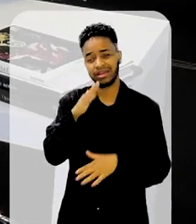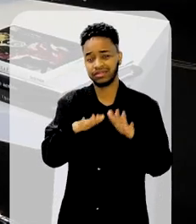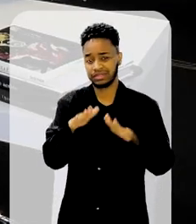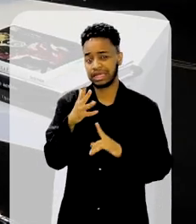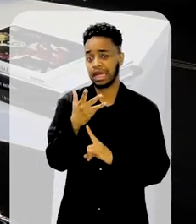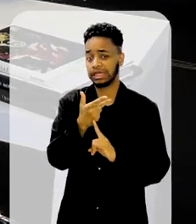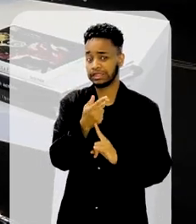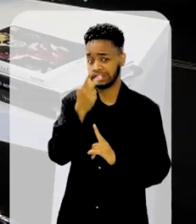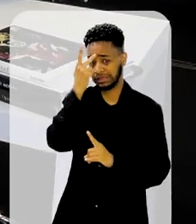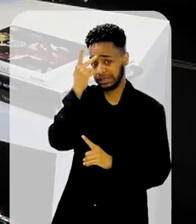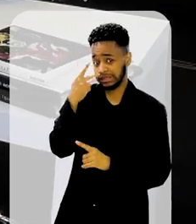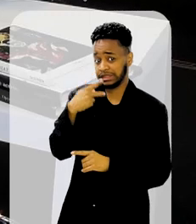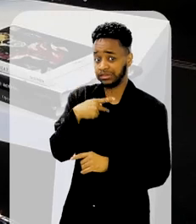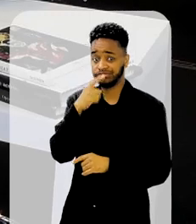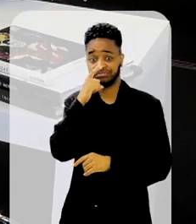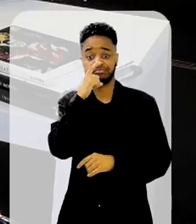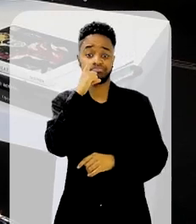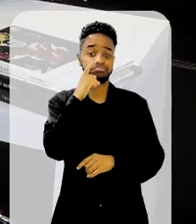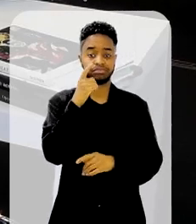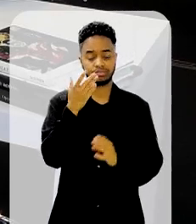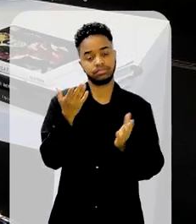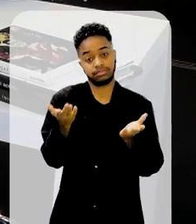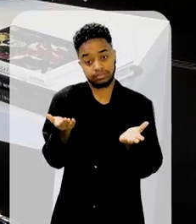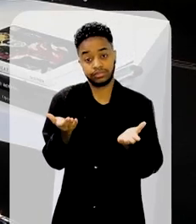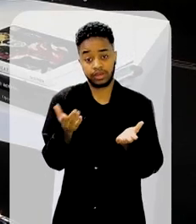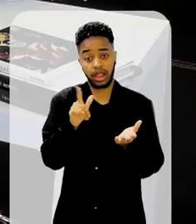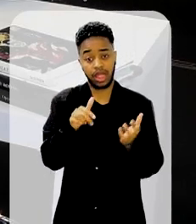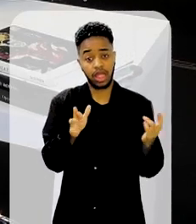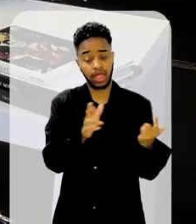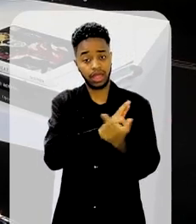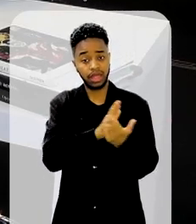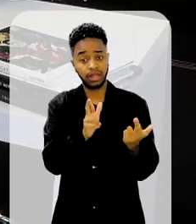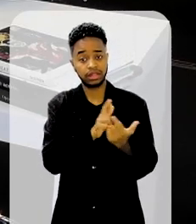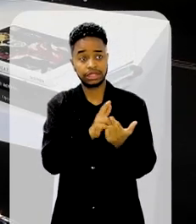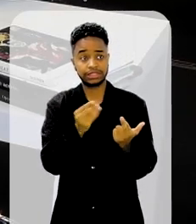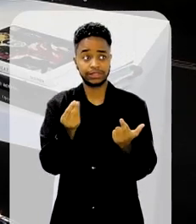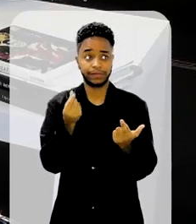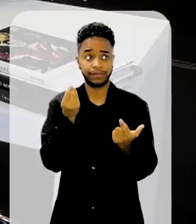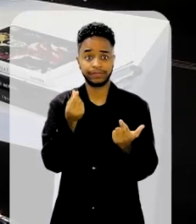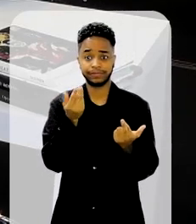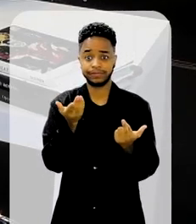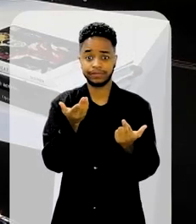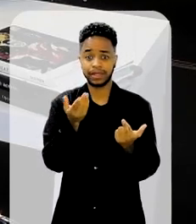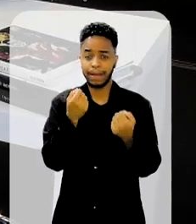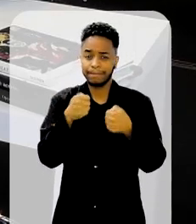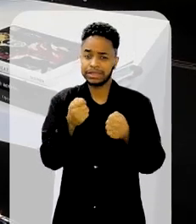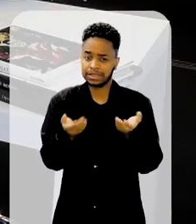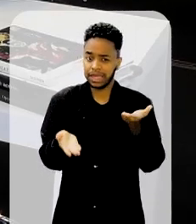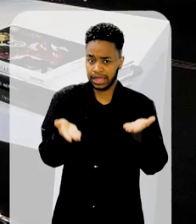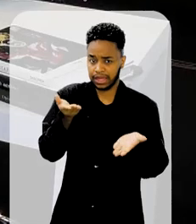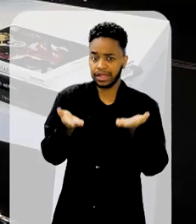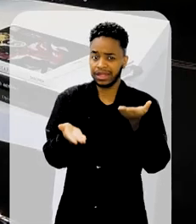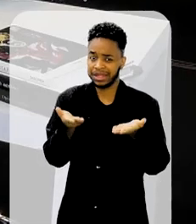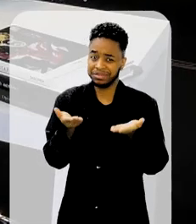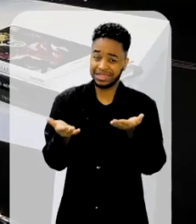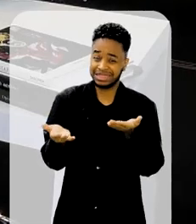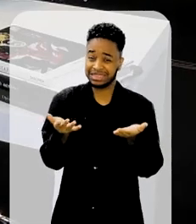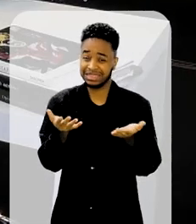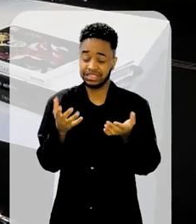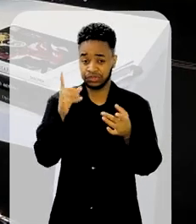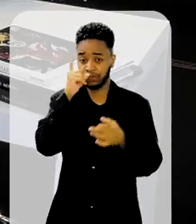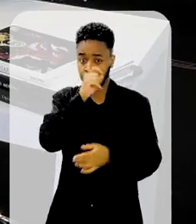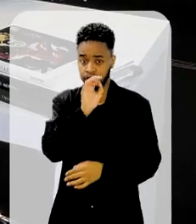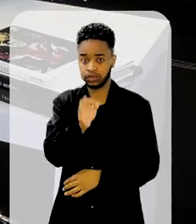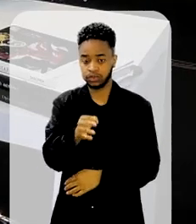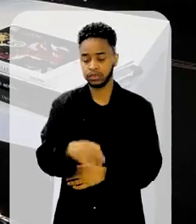vaidosos intransigentes né é uma relação de de de de de de bem t bem bem